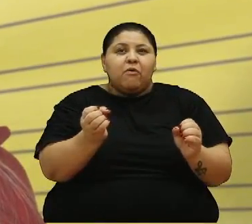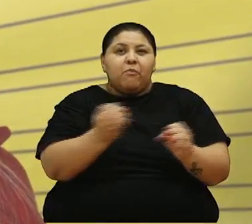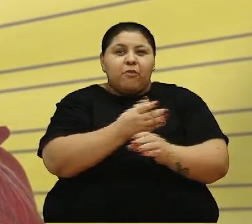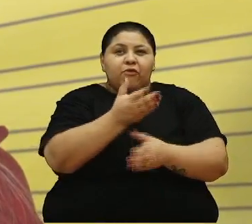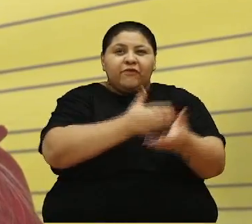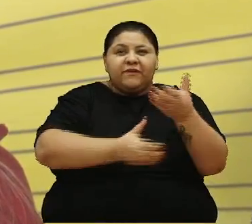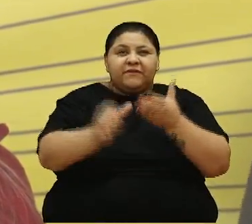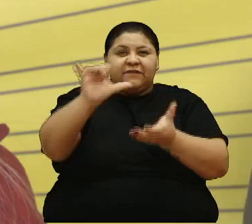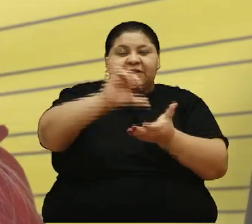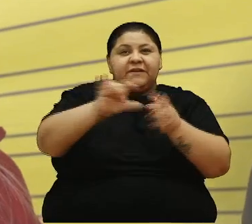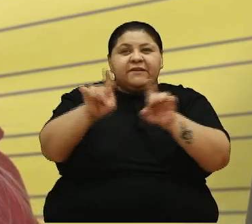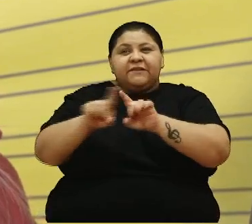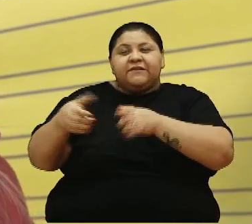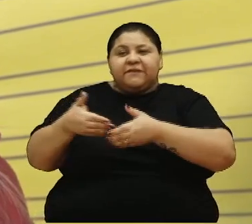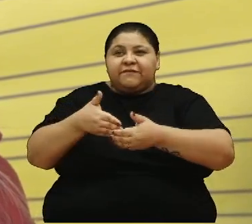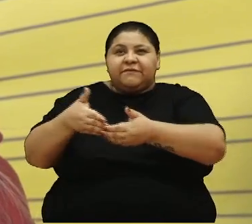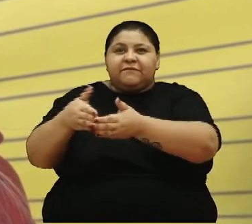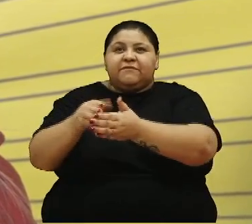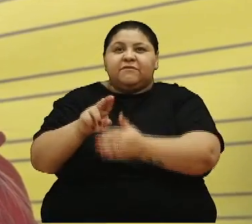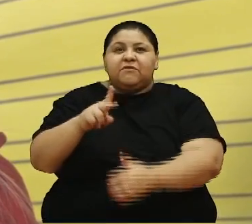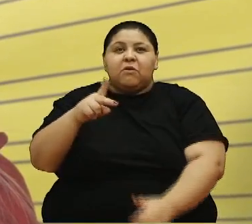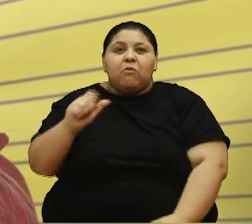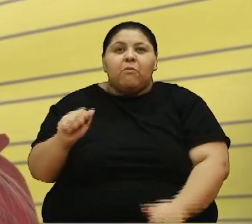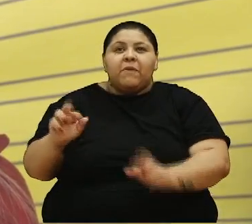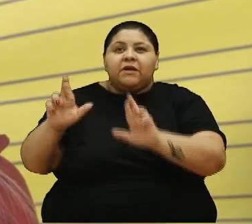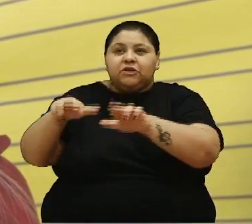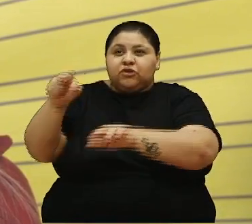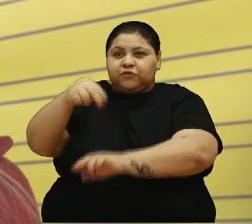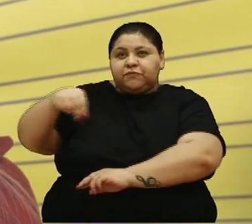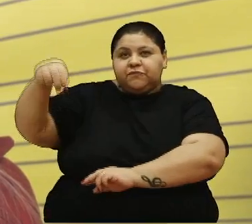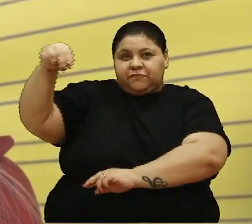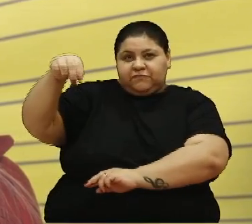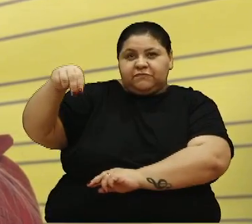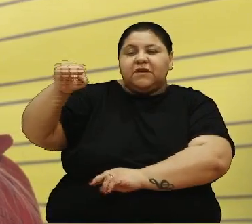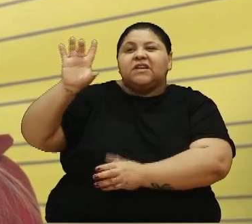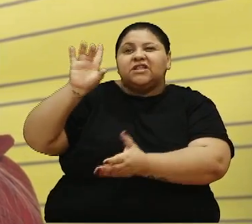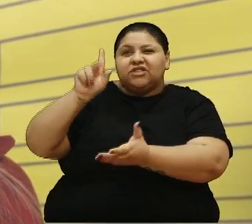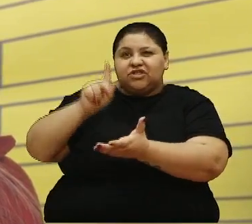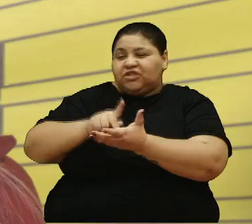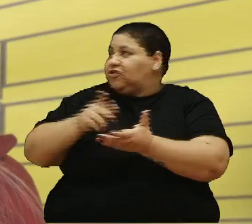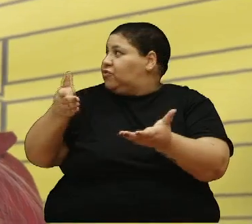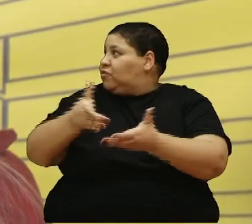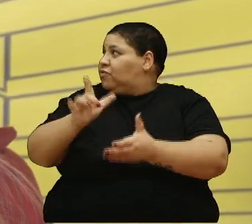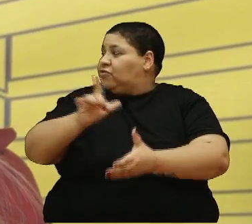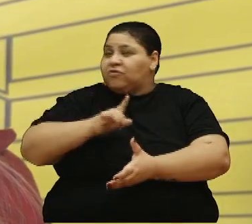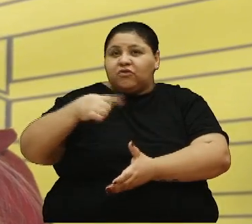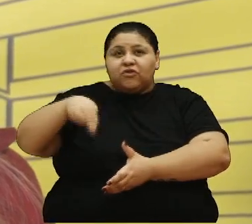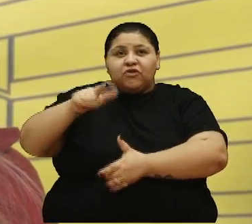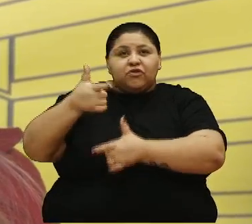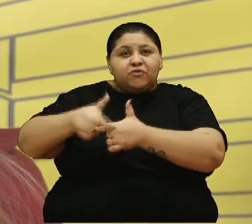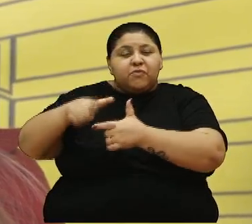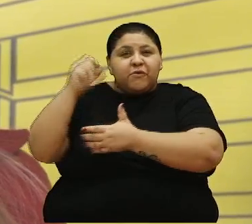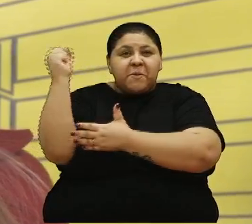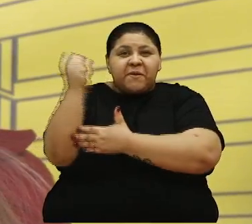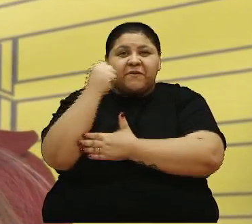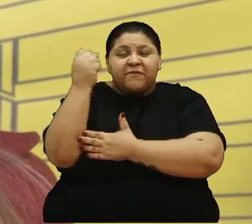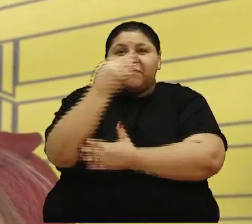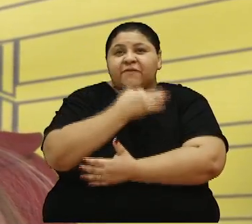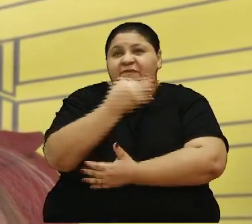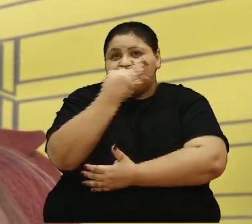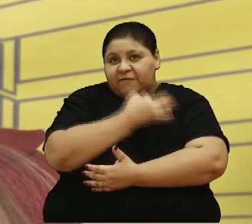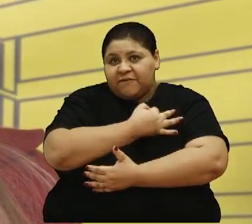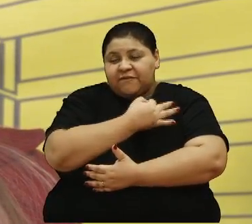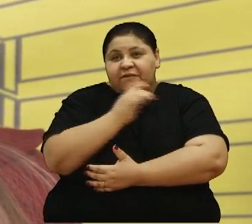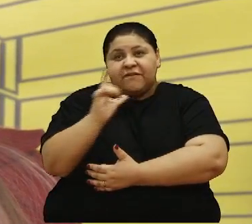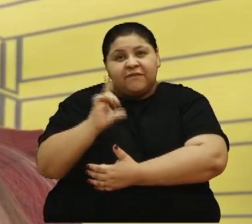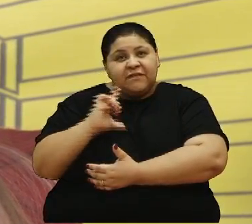acompanhar também lá na UPA Zona Norte, né? E, de fato, hoje nós estamos com um problema gravíssimo em Caxias do Sul, que